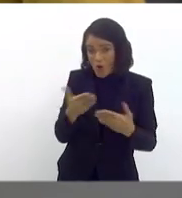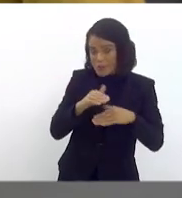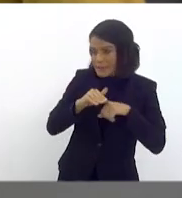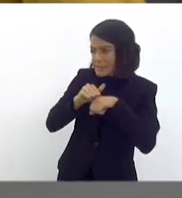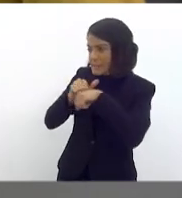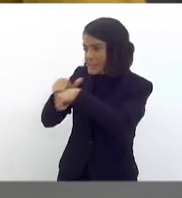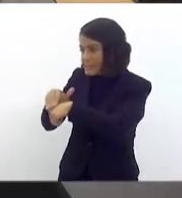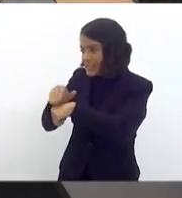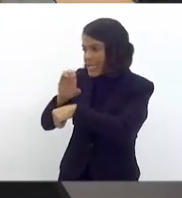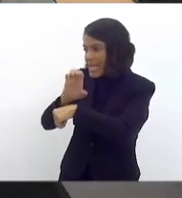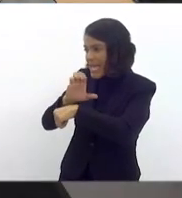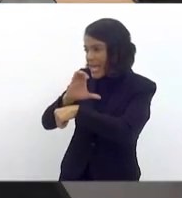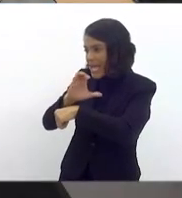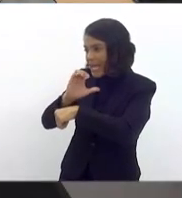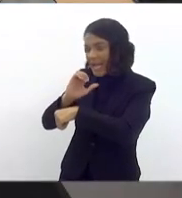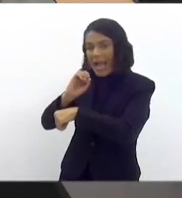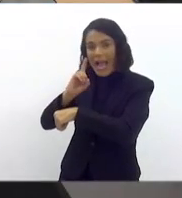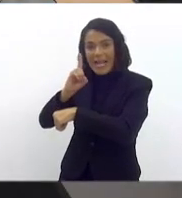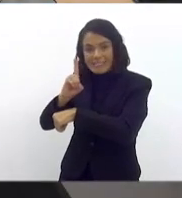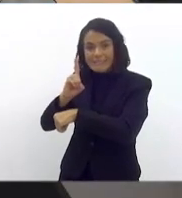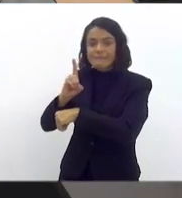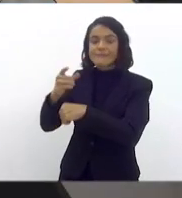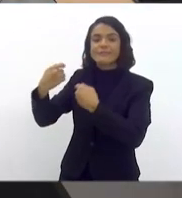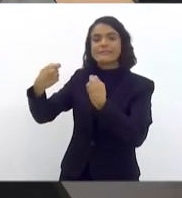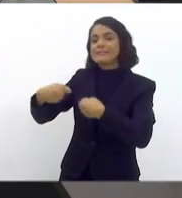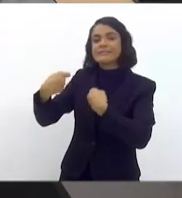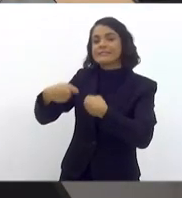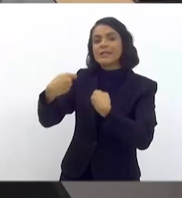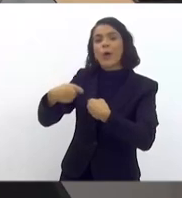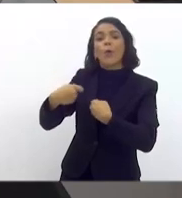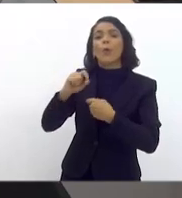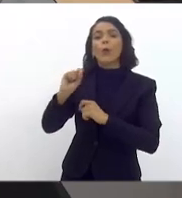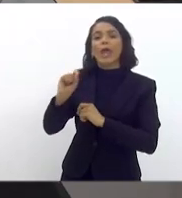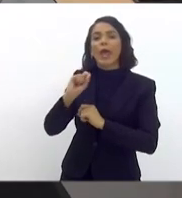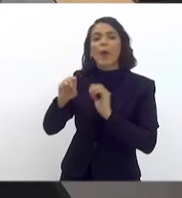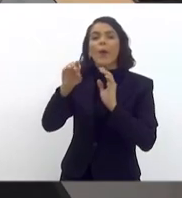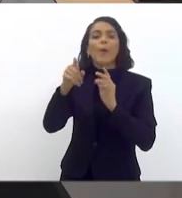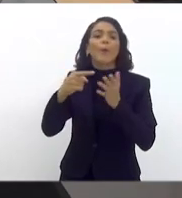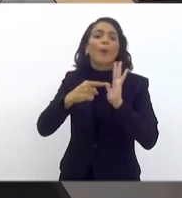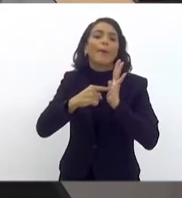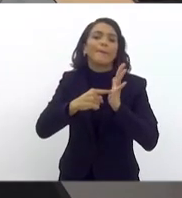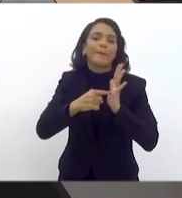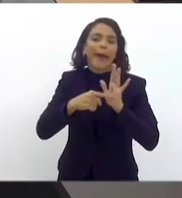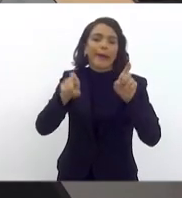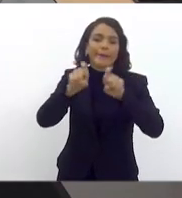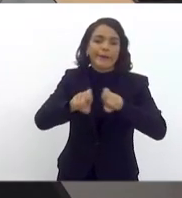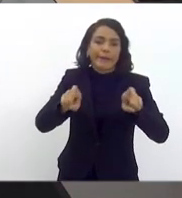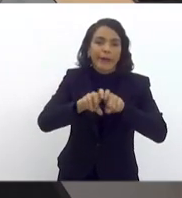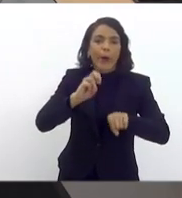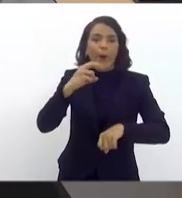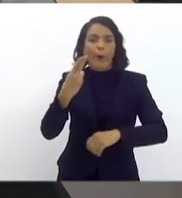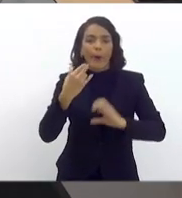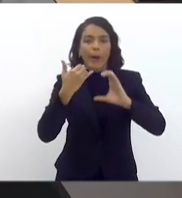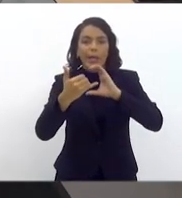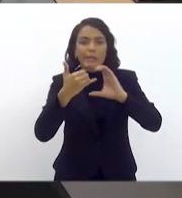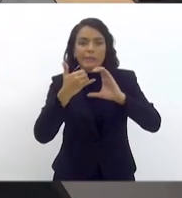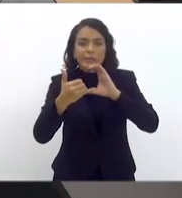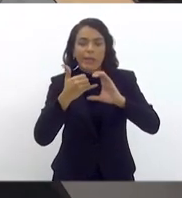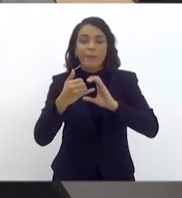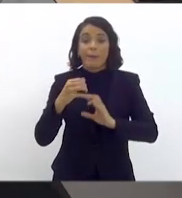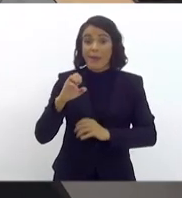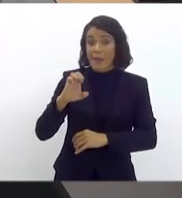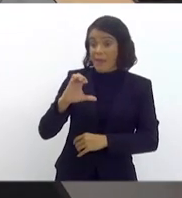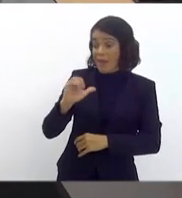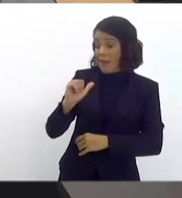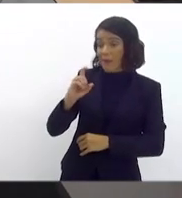ECAD, você é necessário se submeter a um programa de computador, a um WhatsApp. O ECAD